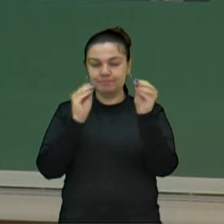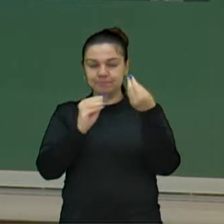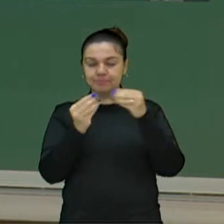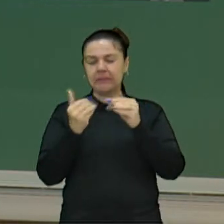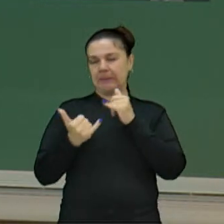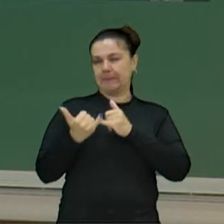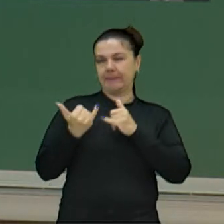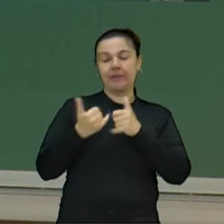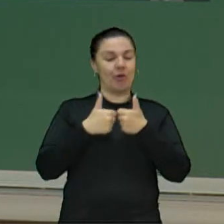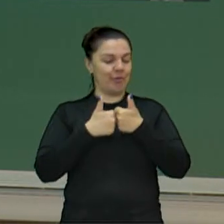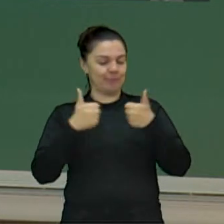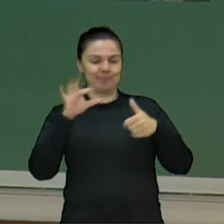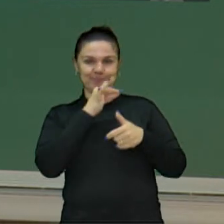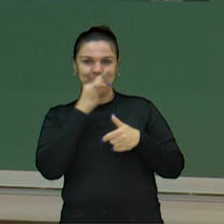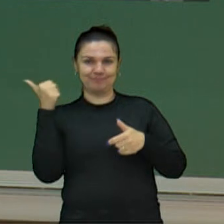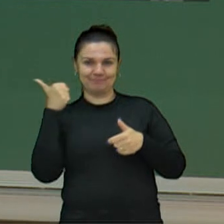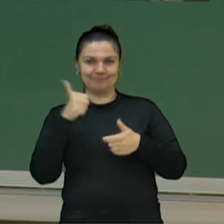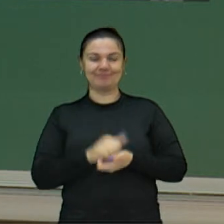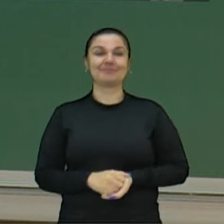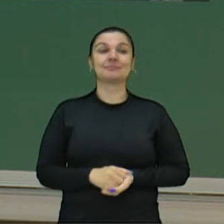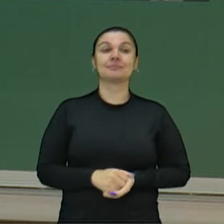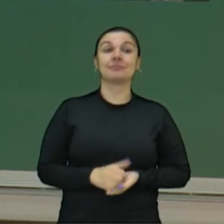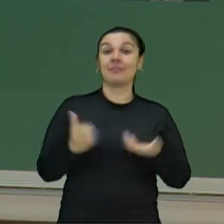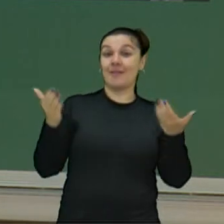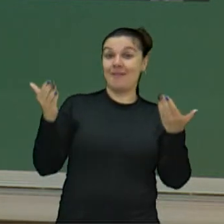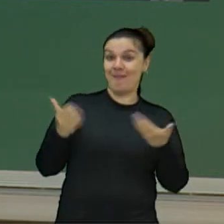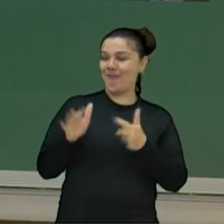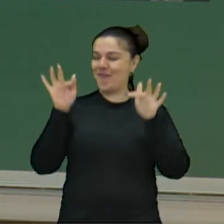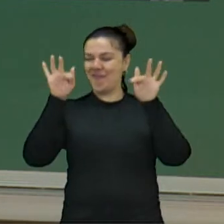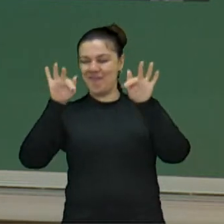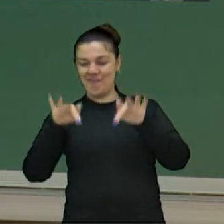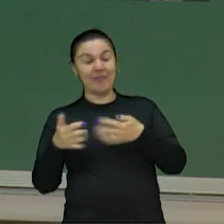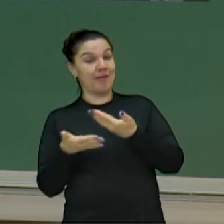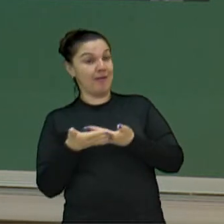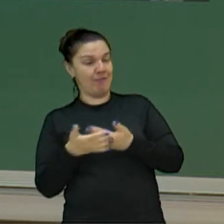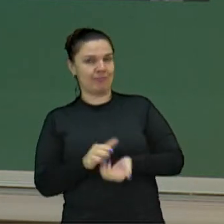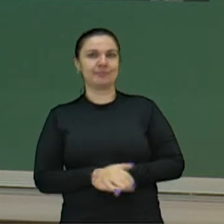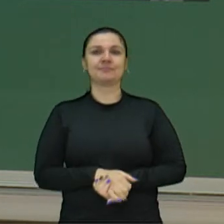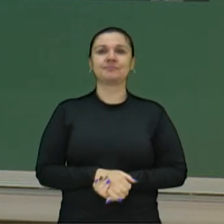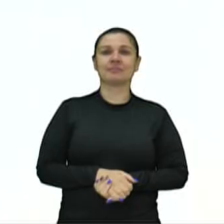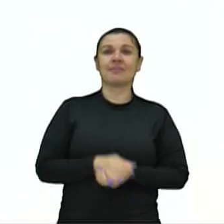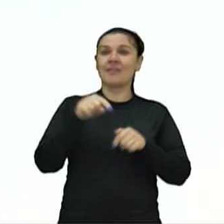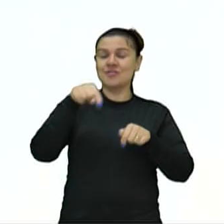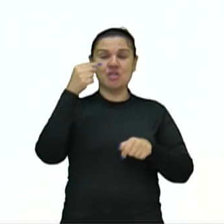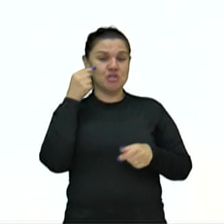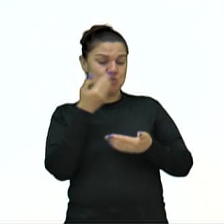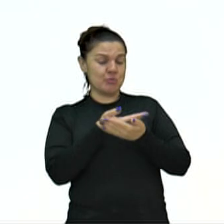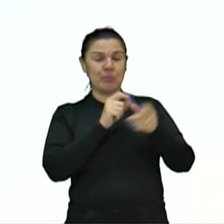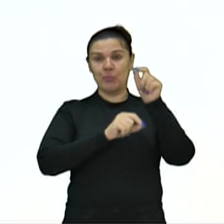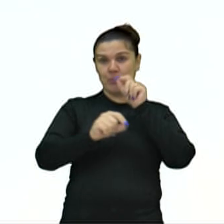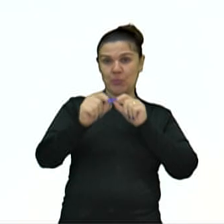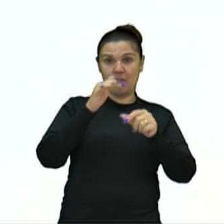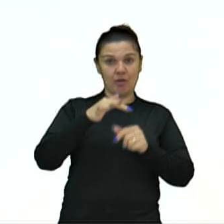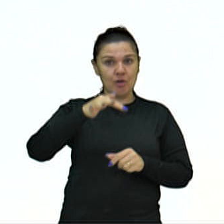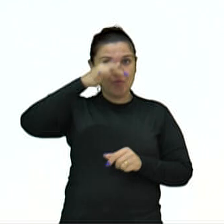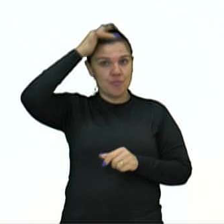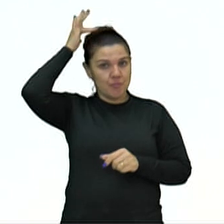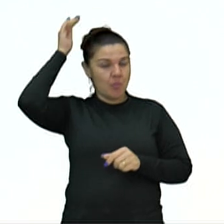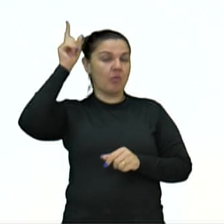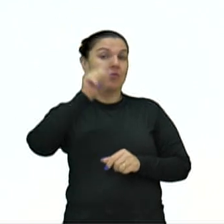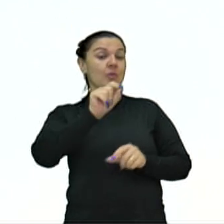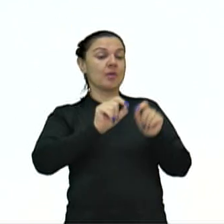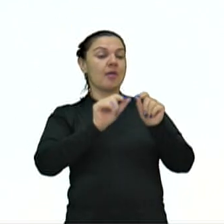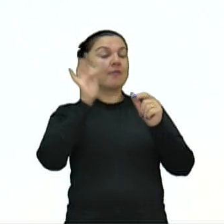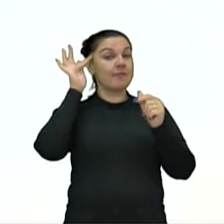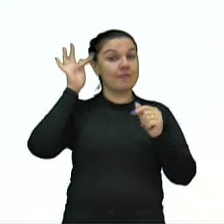que nós colocamos, está ótimo. Então, finalizando, nessa aula nós vimos que Michel Foucault foi um filósofo